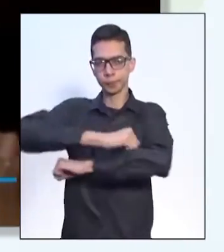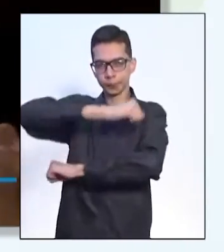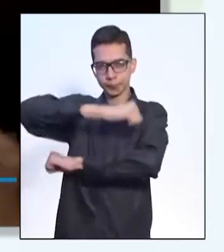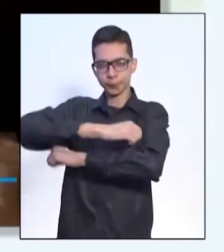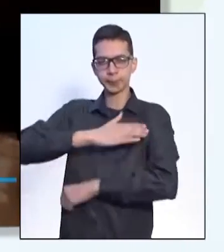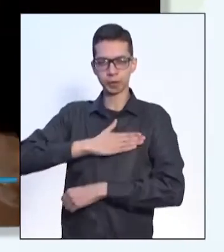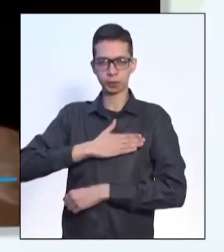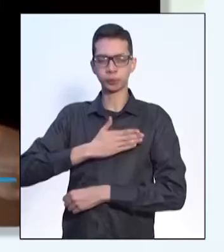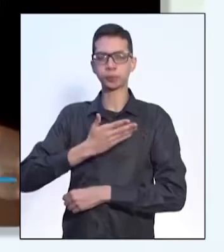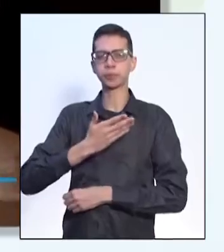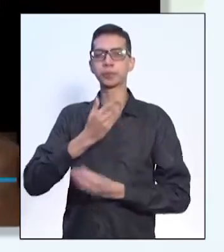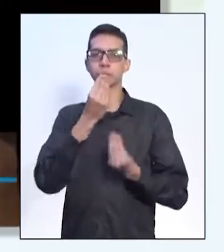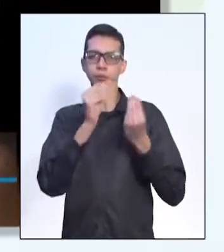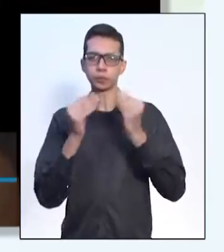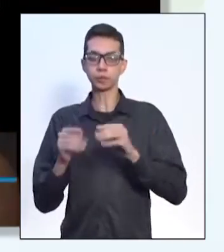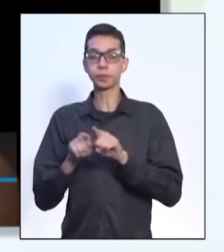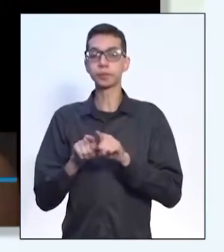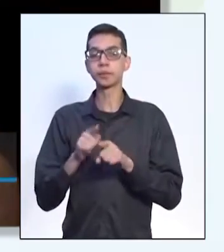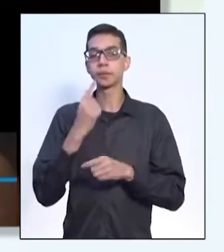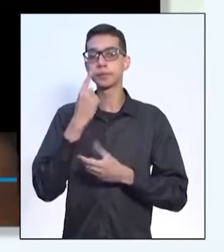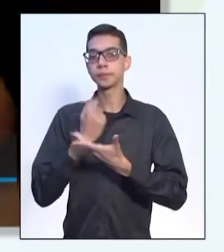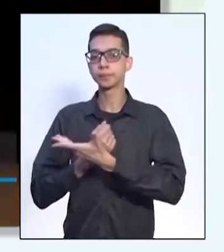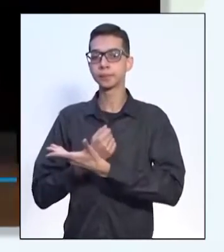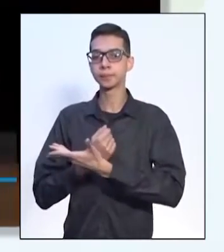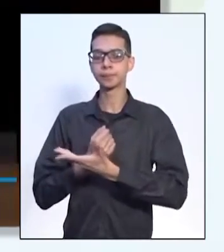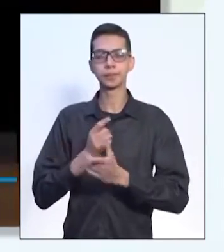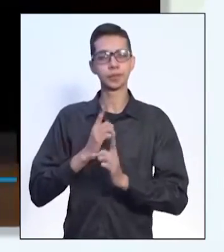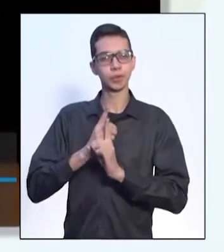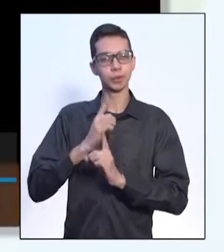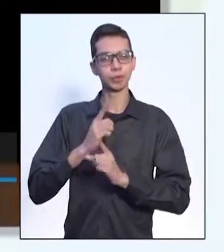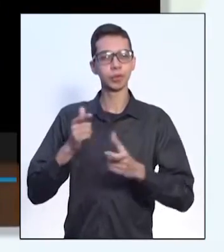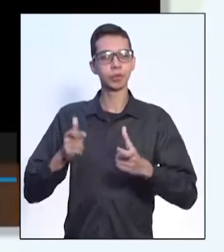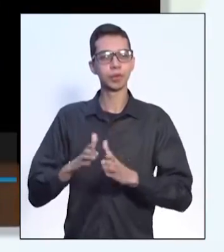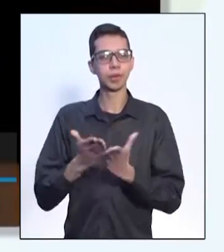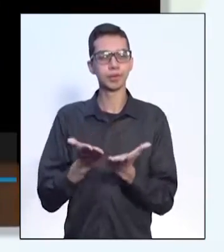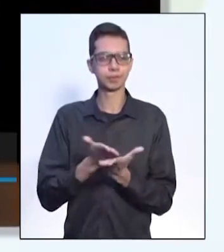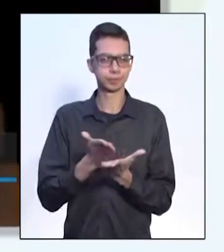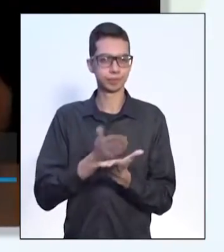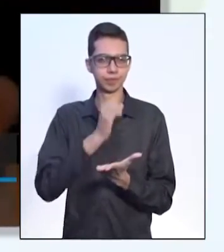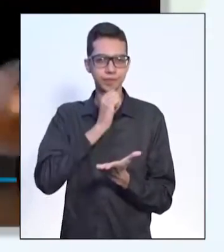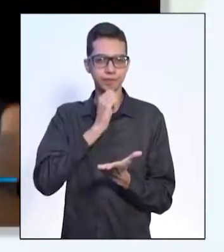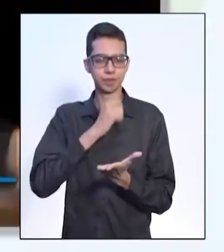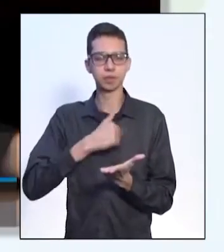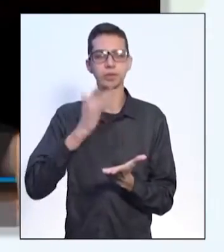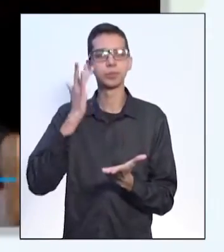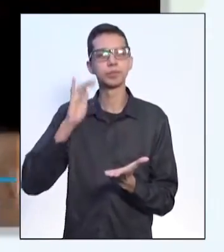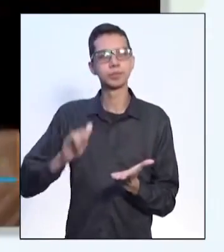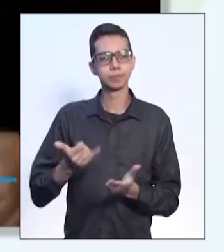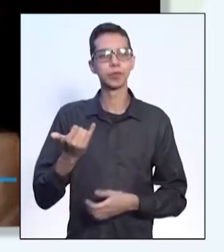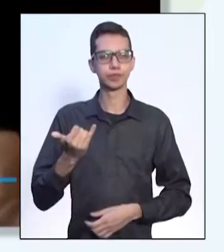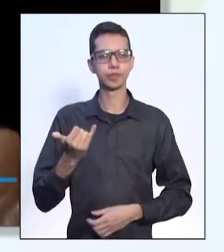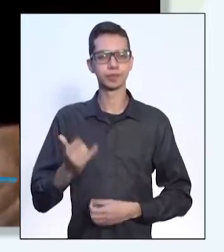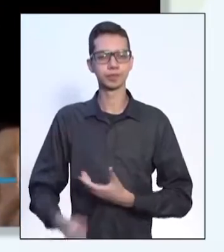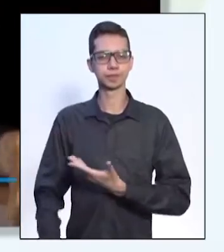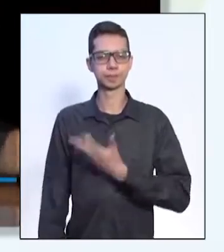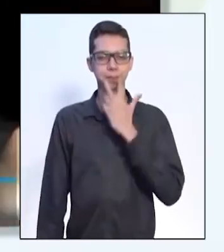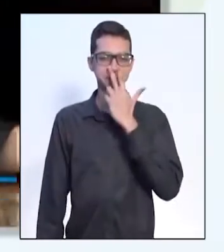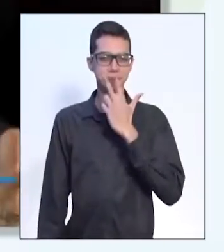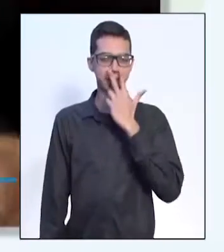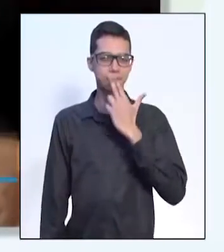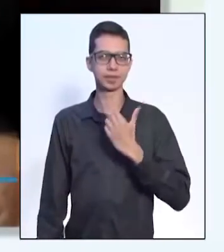E uma textura que eu encontrei num caderno velho e eu acho que eu vou aproveitar ela para fazer de conta que é um